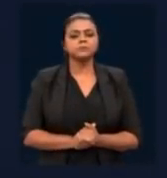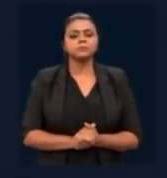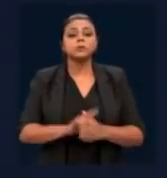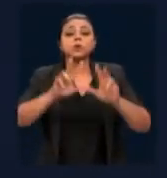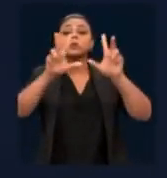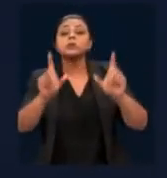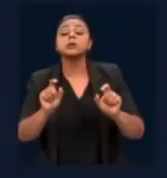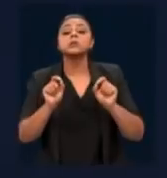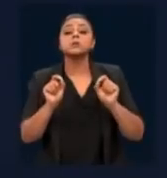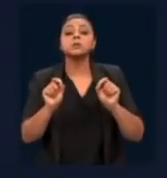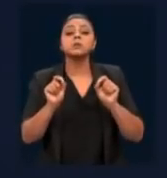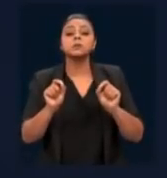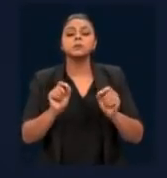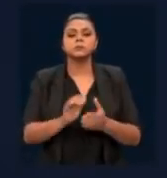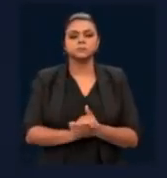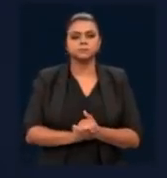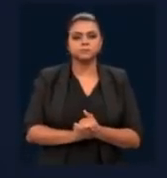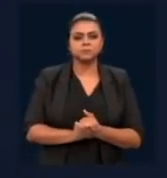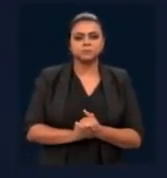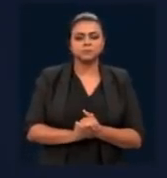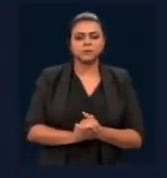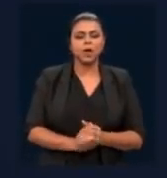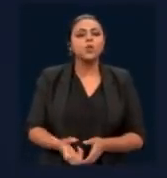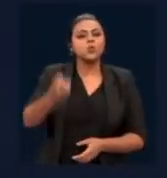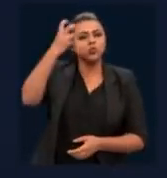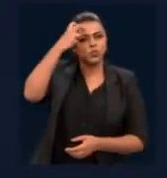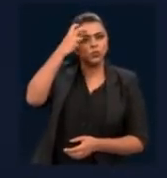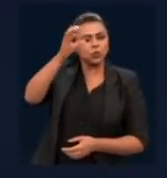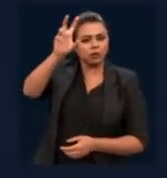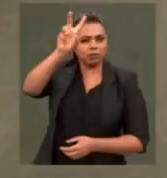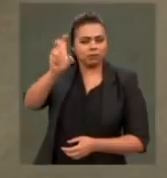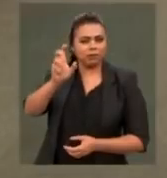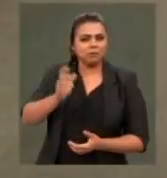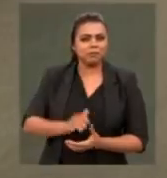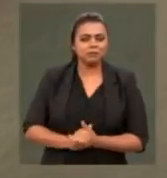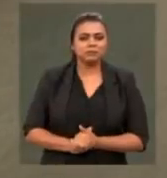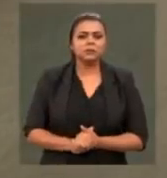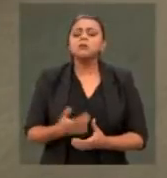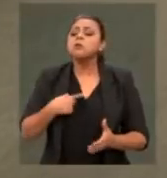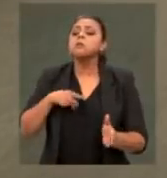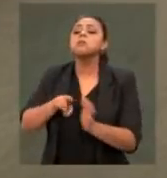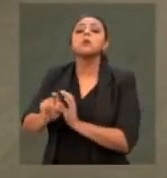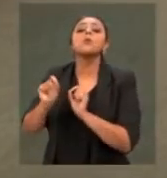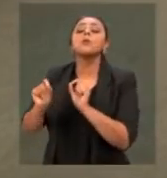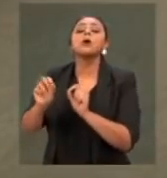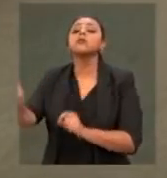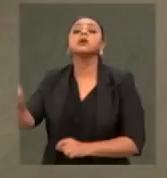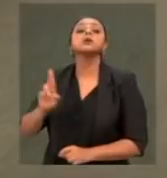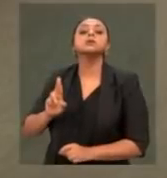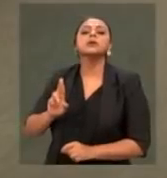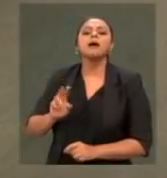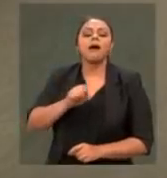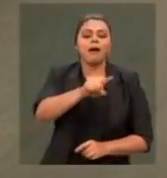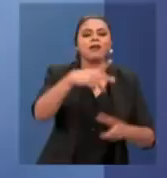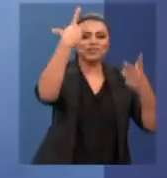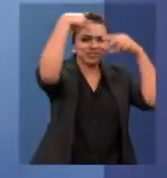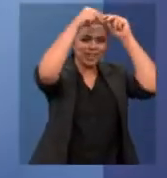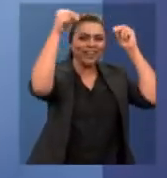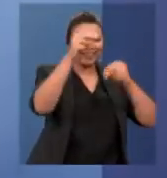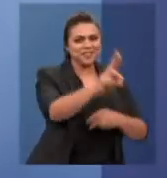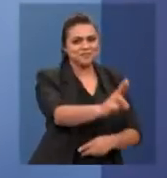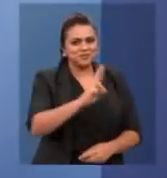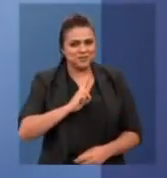tema é cultura o favor candidato para quem vai ver o